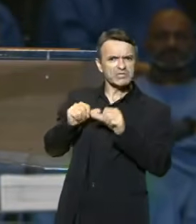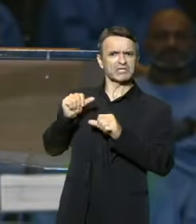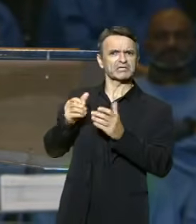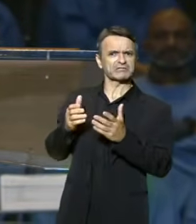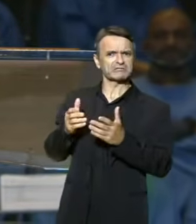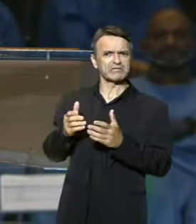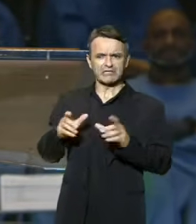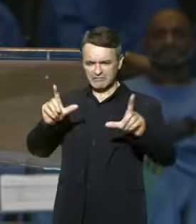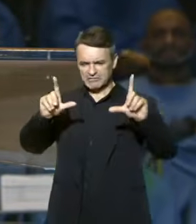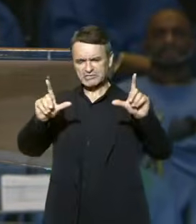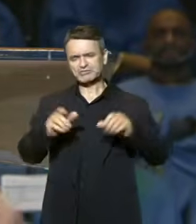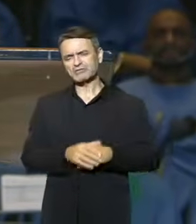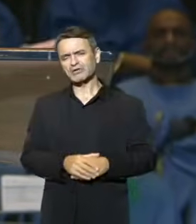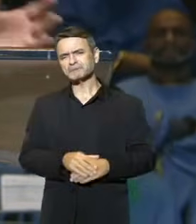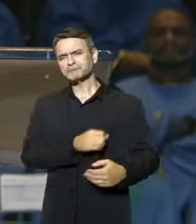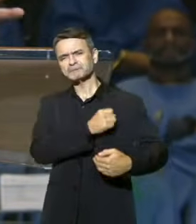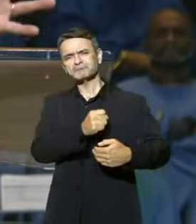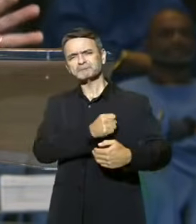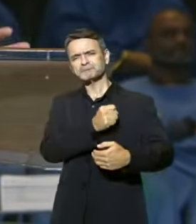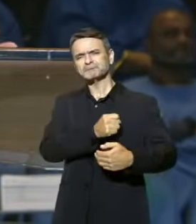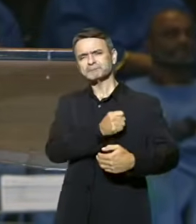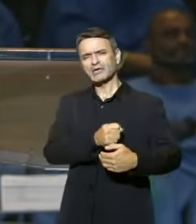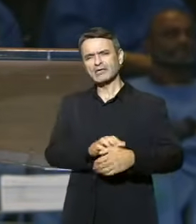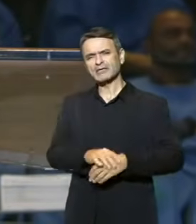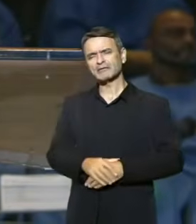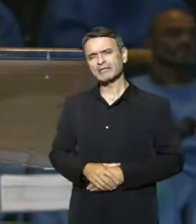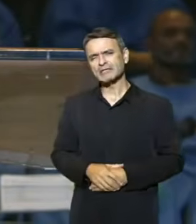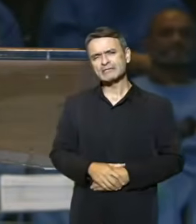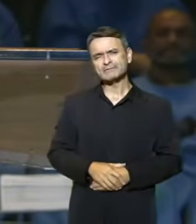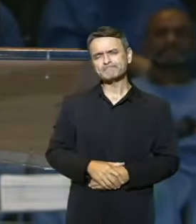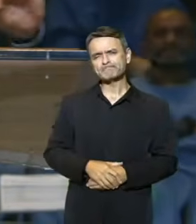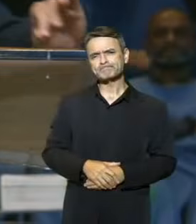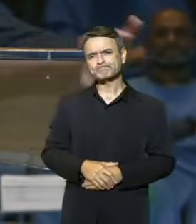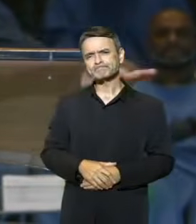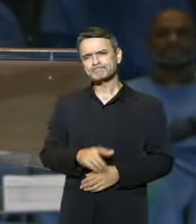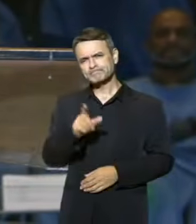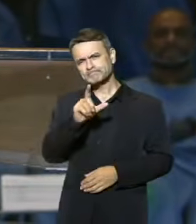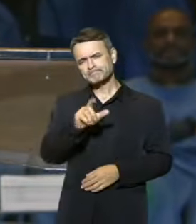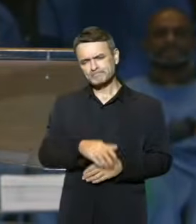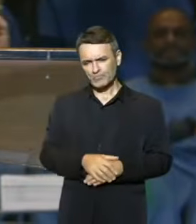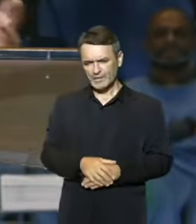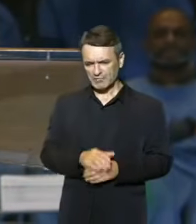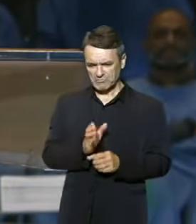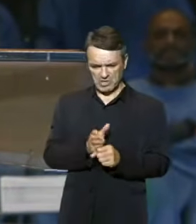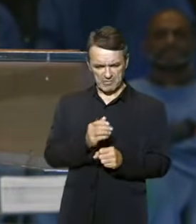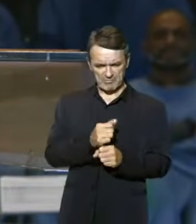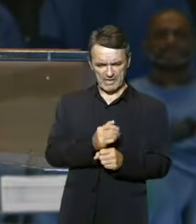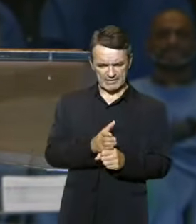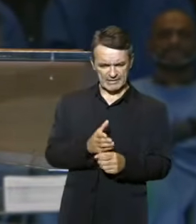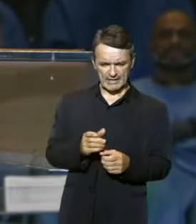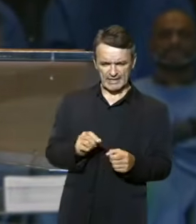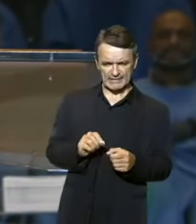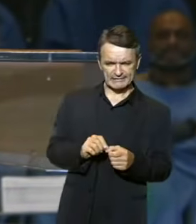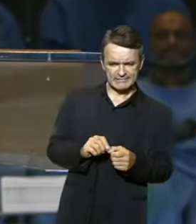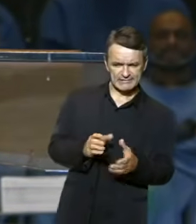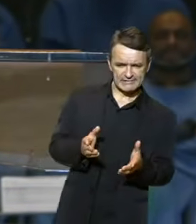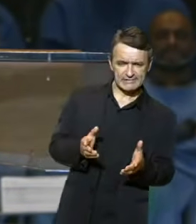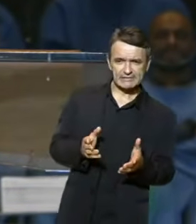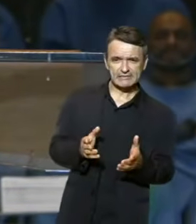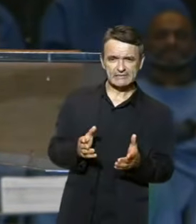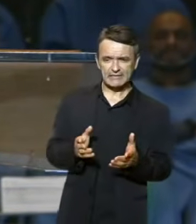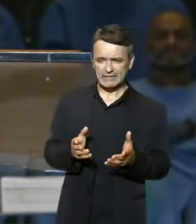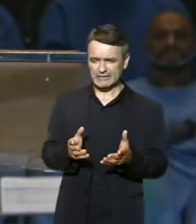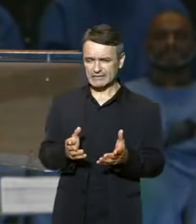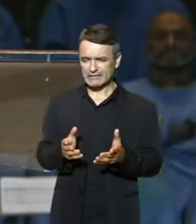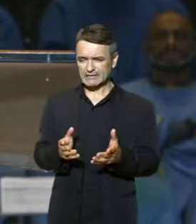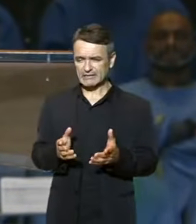de culinária e a pessoa do programa estava lá, né? Fazia lá uma batata, fazia não sei o que e tal. E